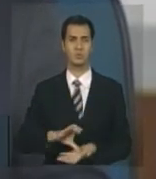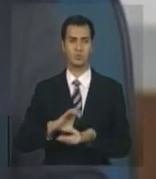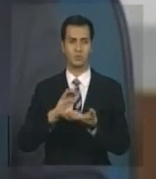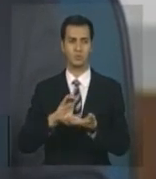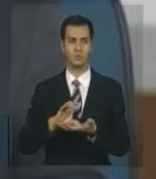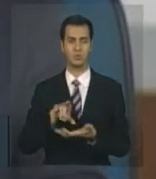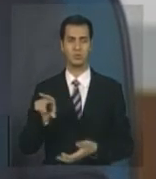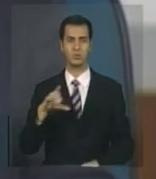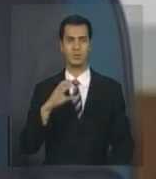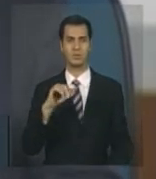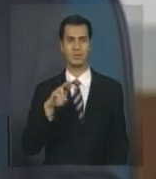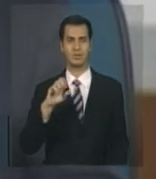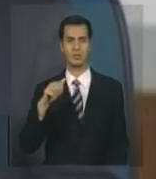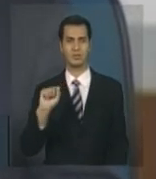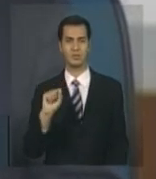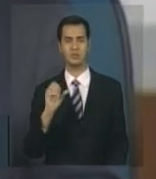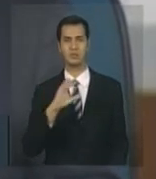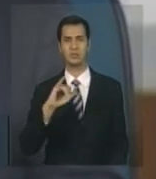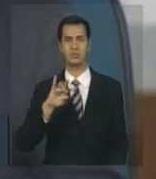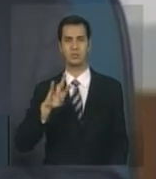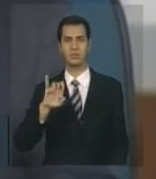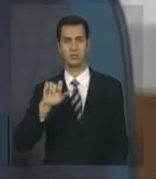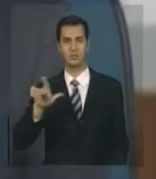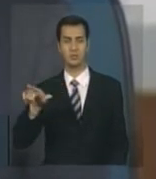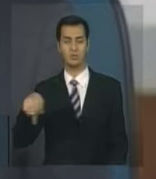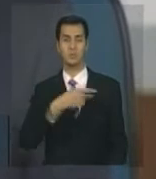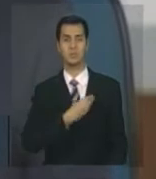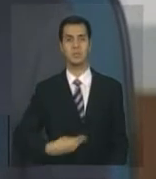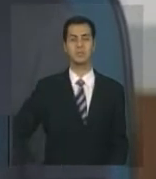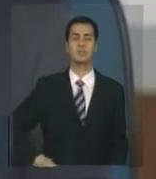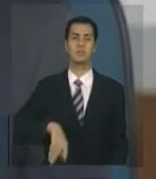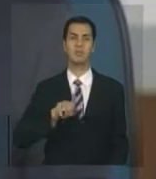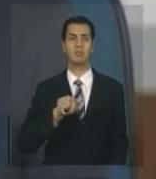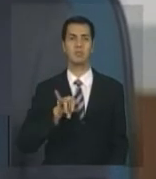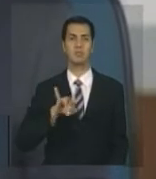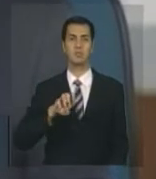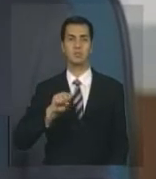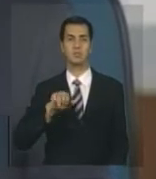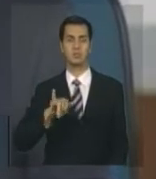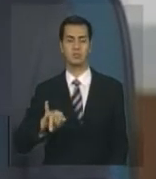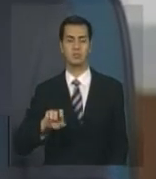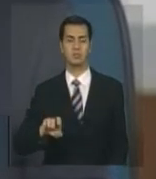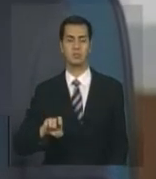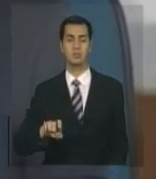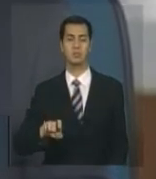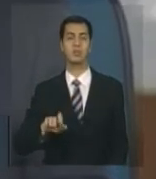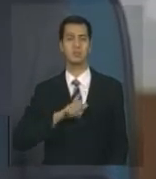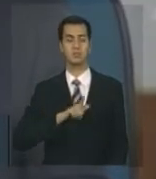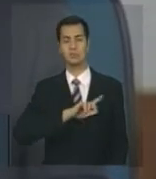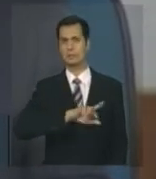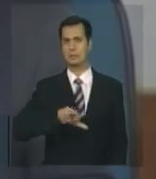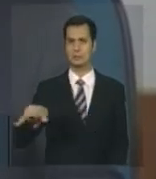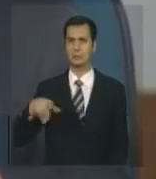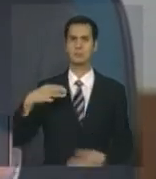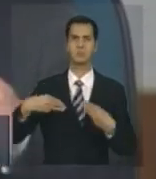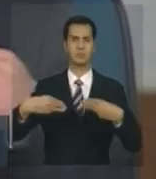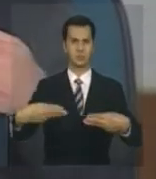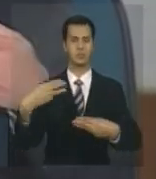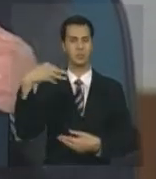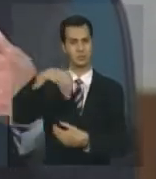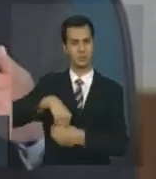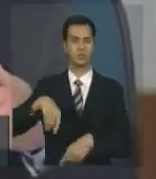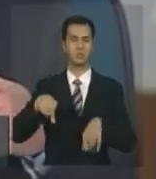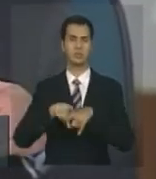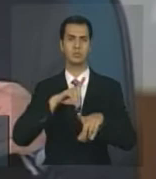pela Casa Civil da Presidência da República, pela ministra Gleisi, e que conta com a presença de outros ministérios, a gente